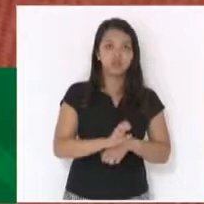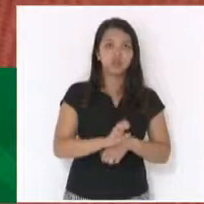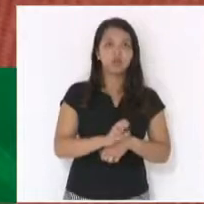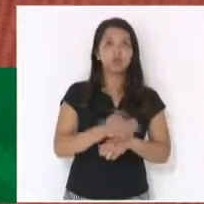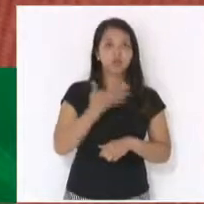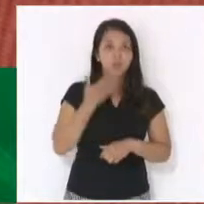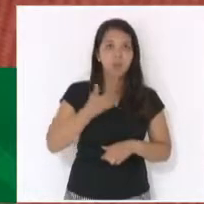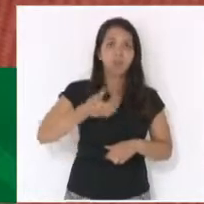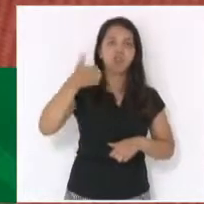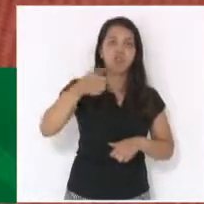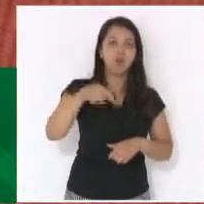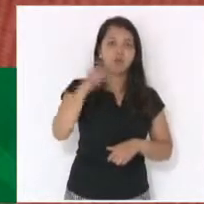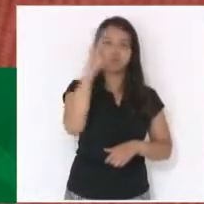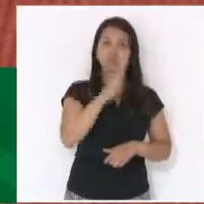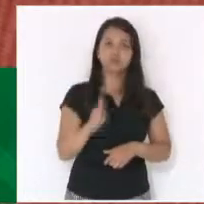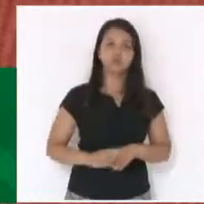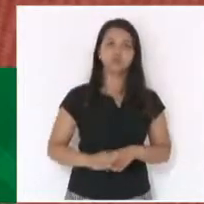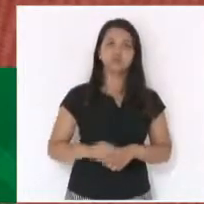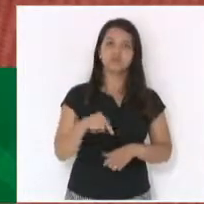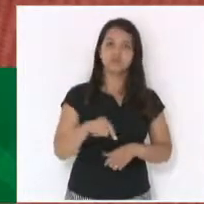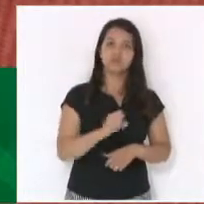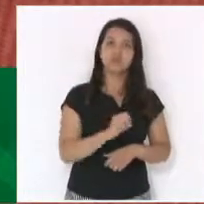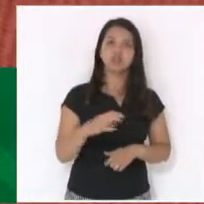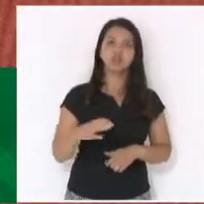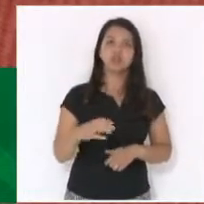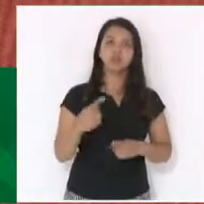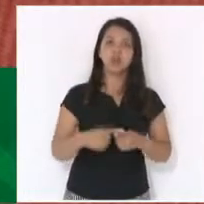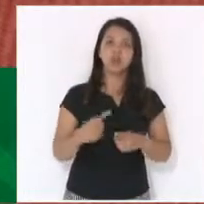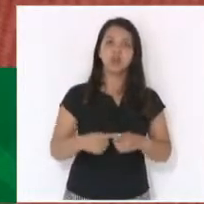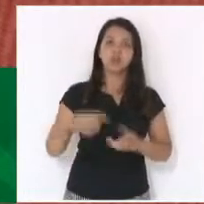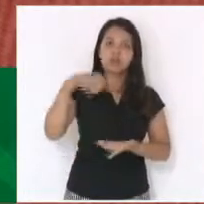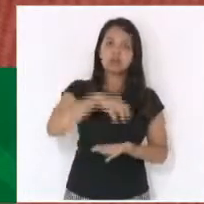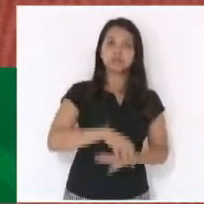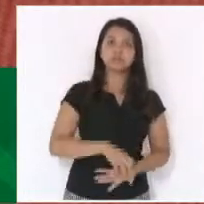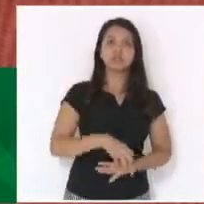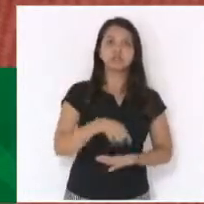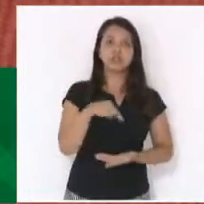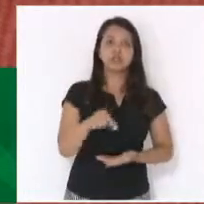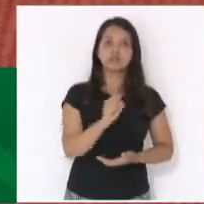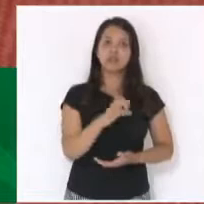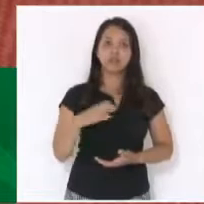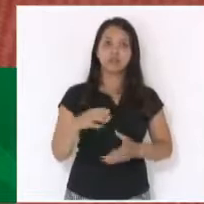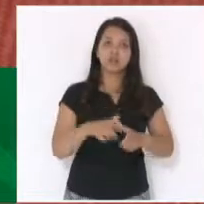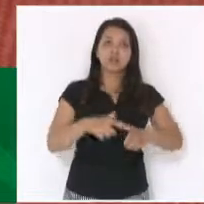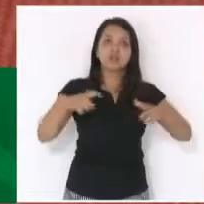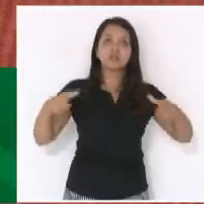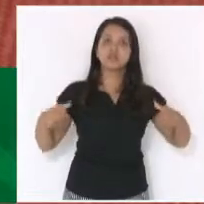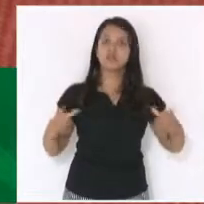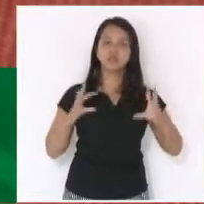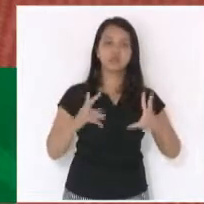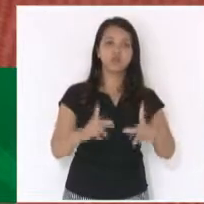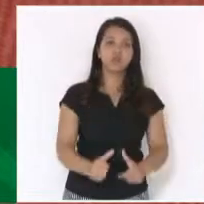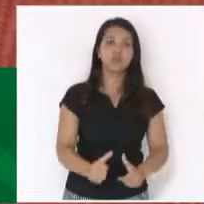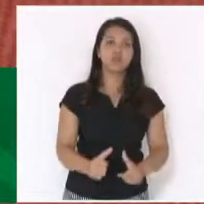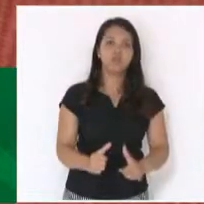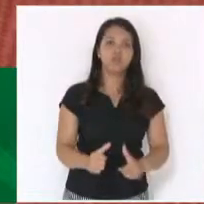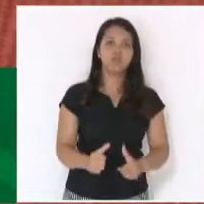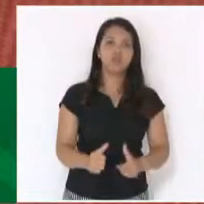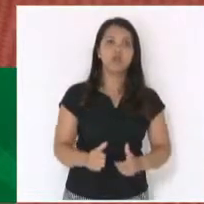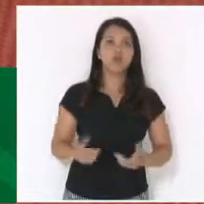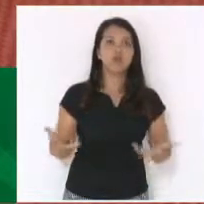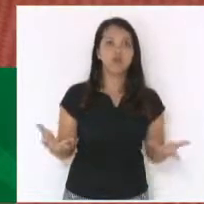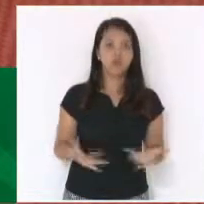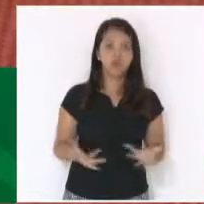da federação Por que que a Bel estado porque o centralização Santa Casa de cresceu por um todo então hoje